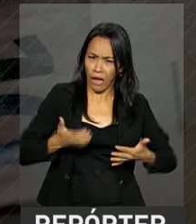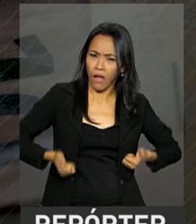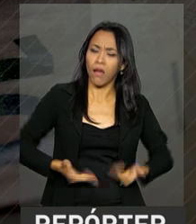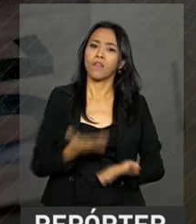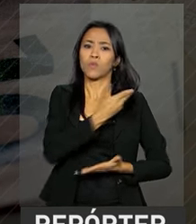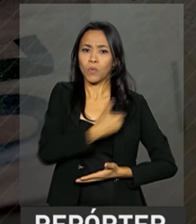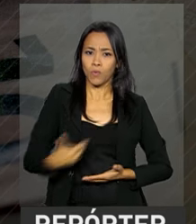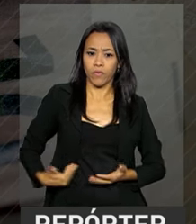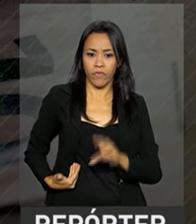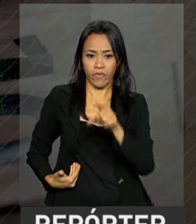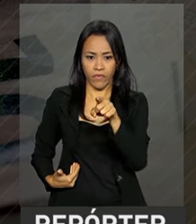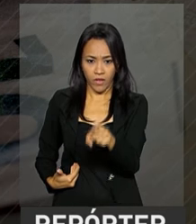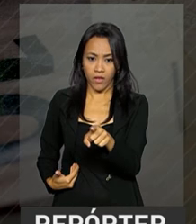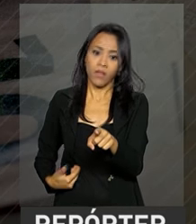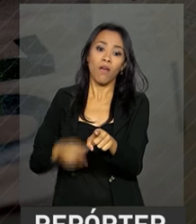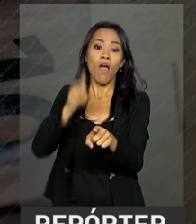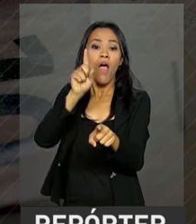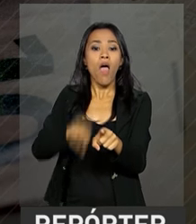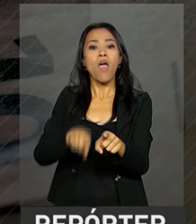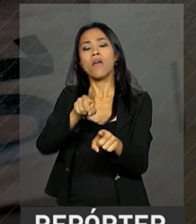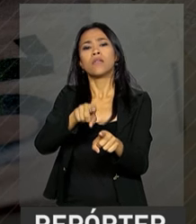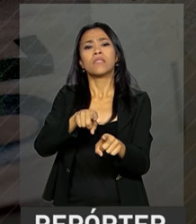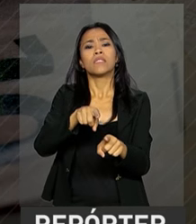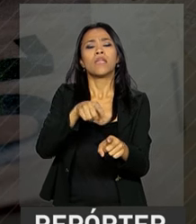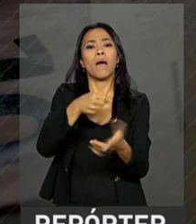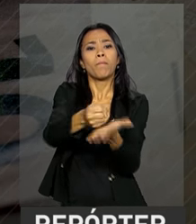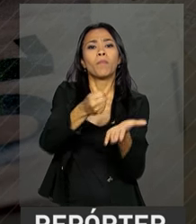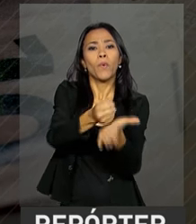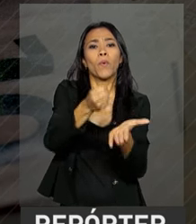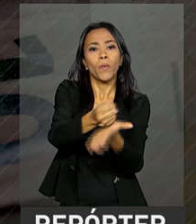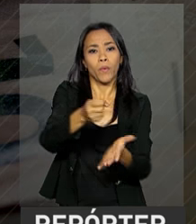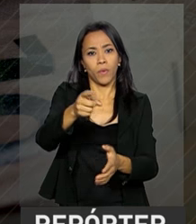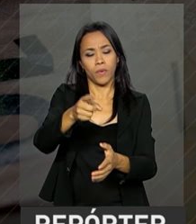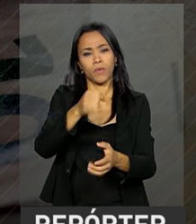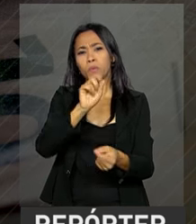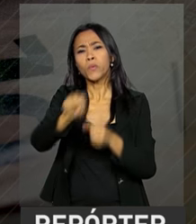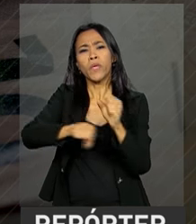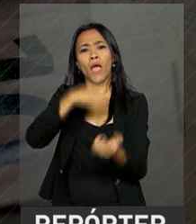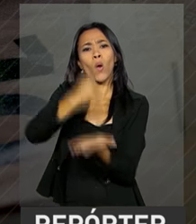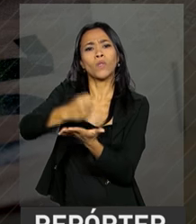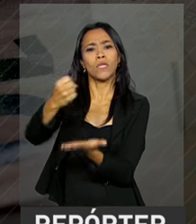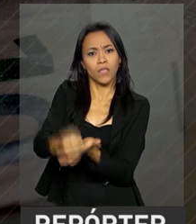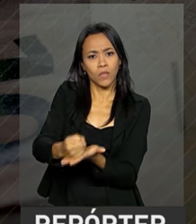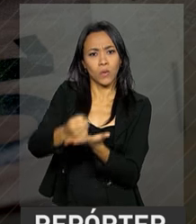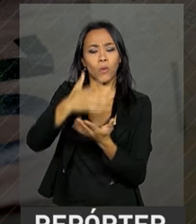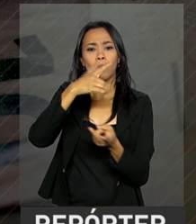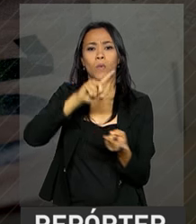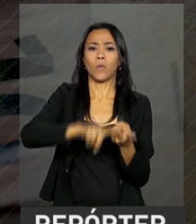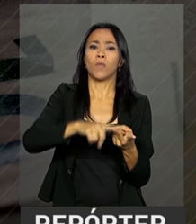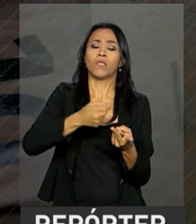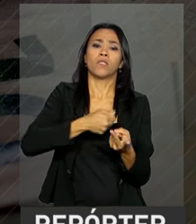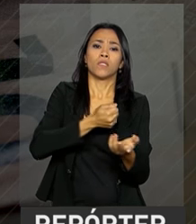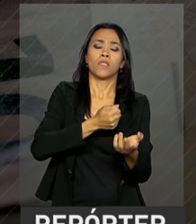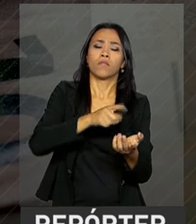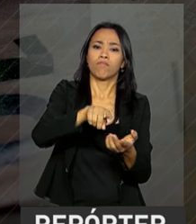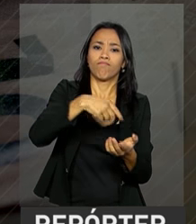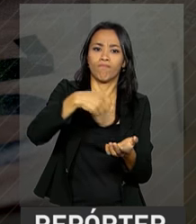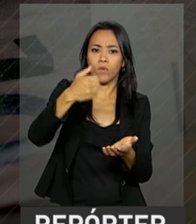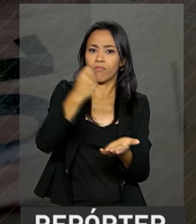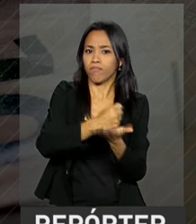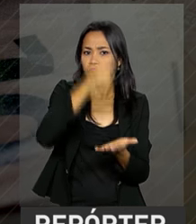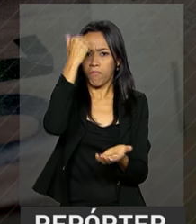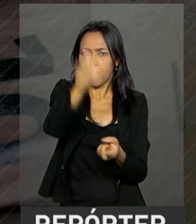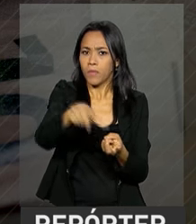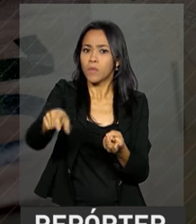pública funcionando foi para o custeio de serviços de apoio, que inclui contratações temporárias, locação de mão de obra e